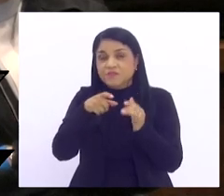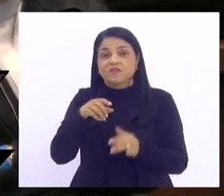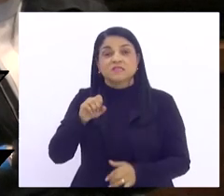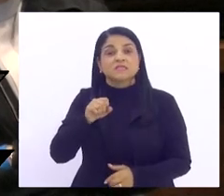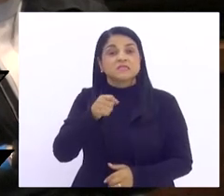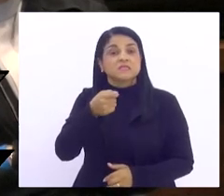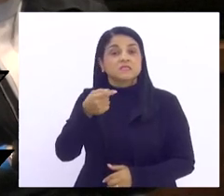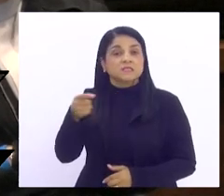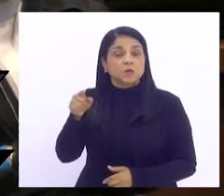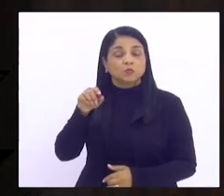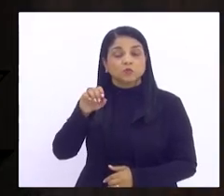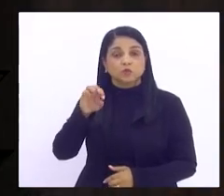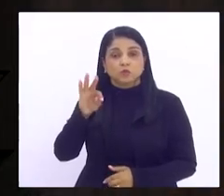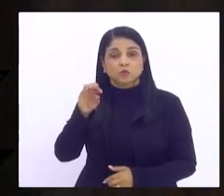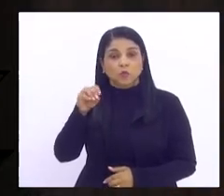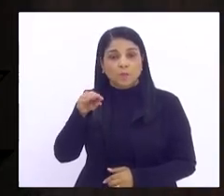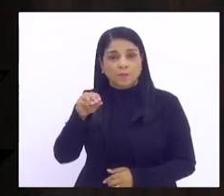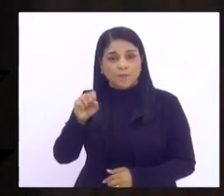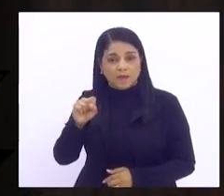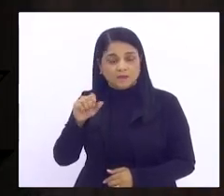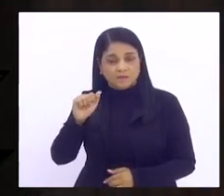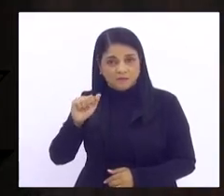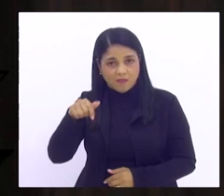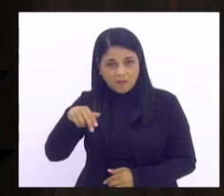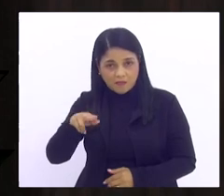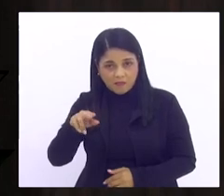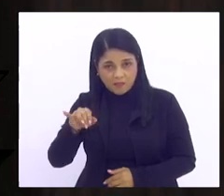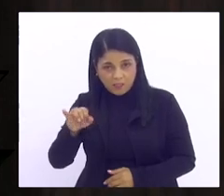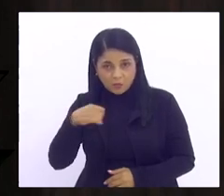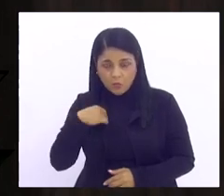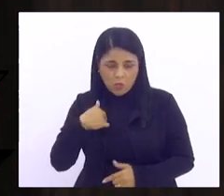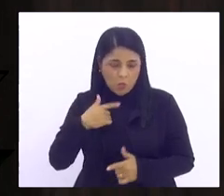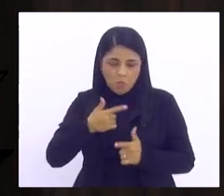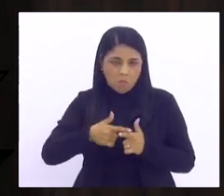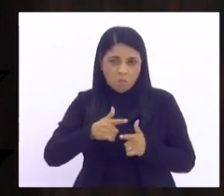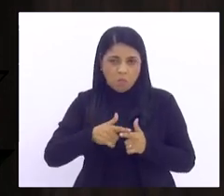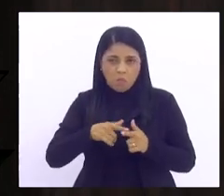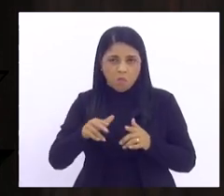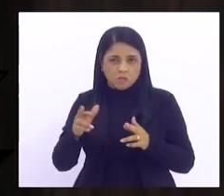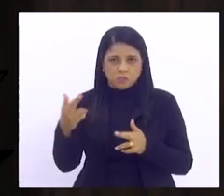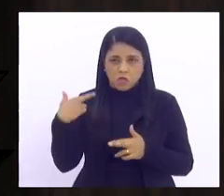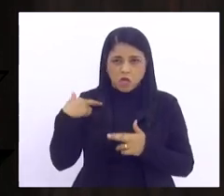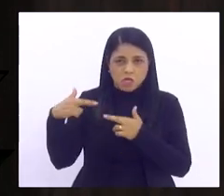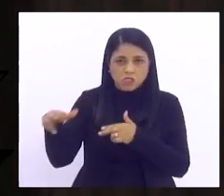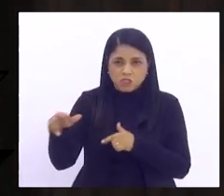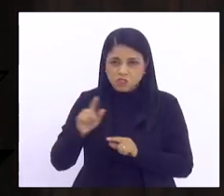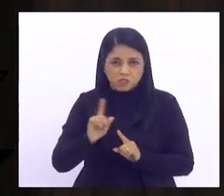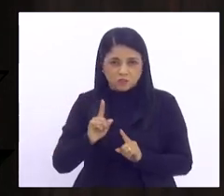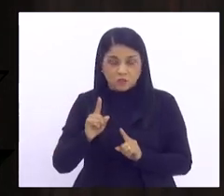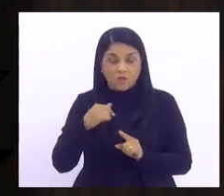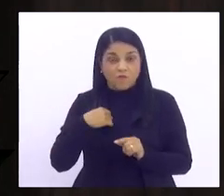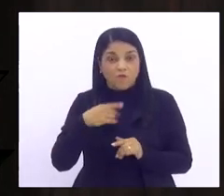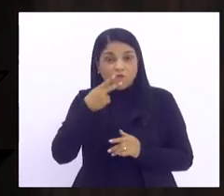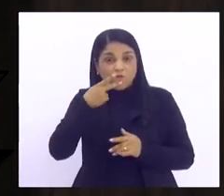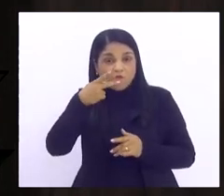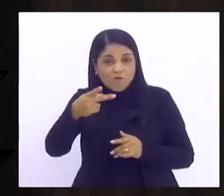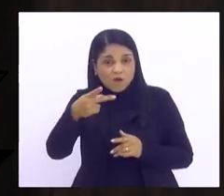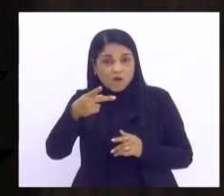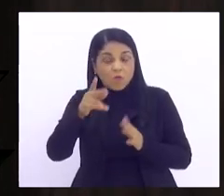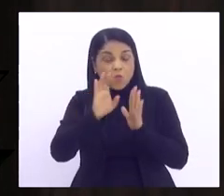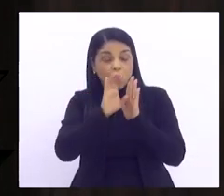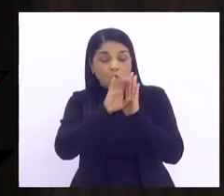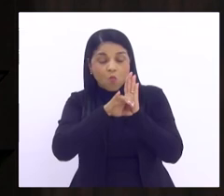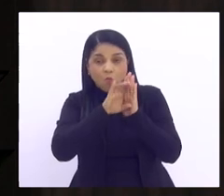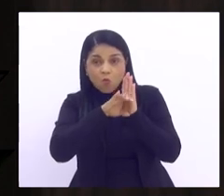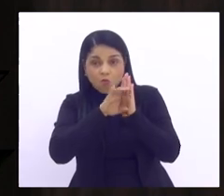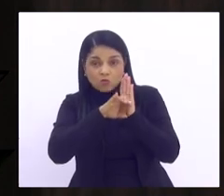e eu, sinceramente, não tenho medo nenhum, problema nenhum em lançar mão de argumentos religiosos. Não vou fazê-los, eu vou apenas citar um conceito que